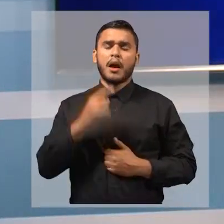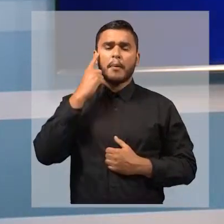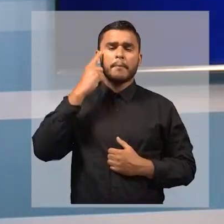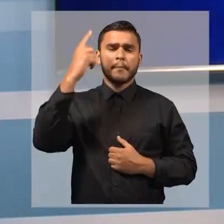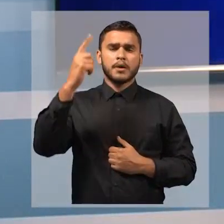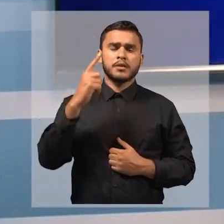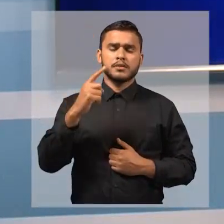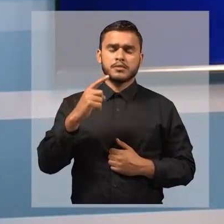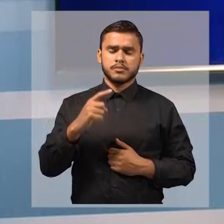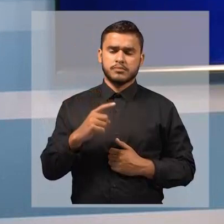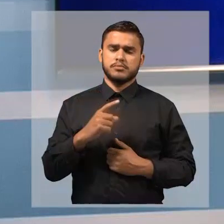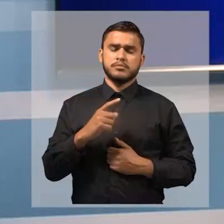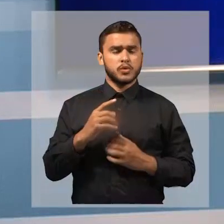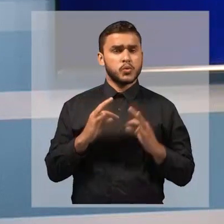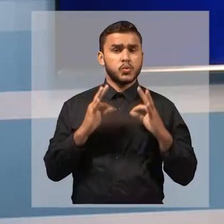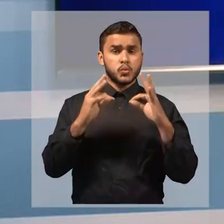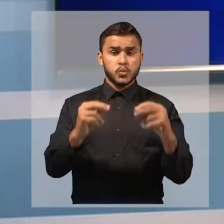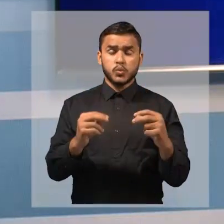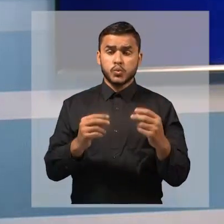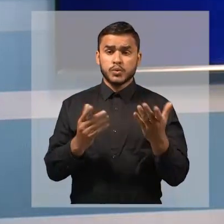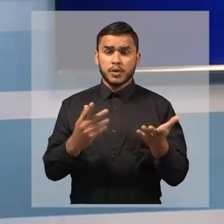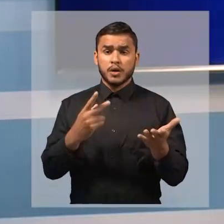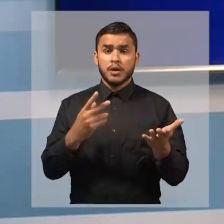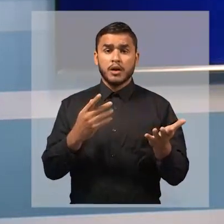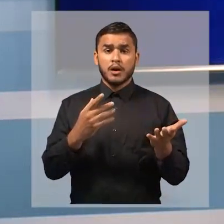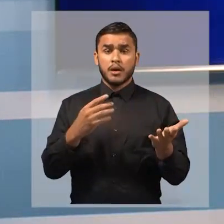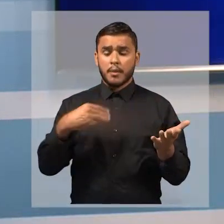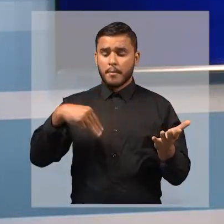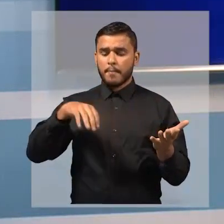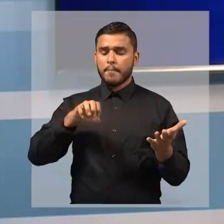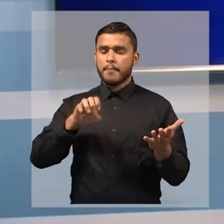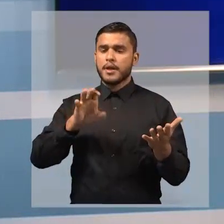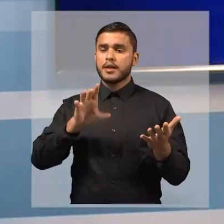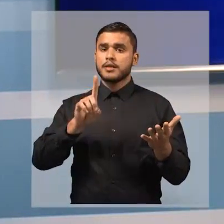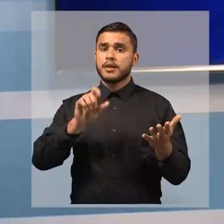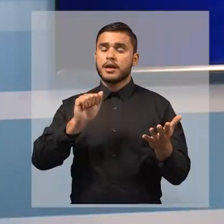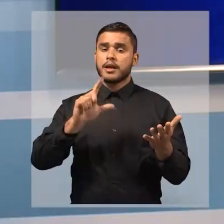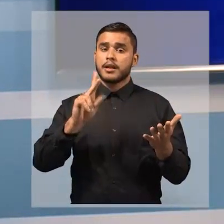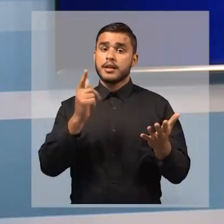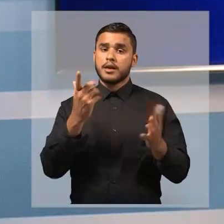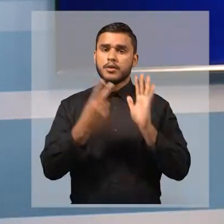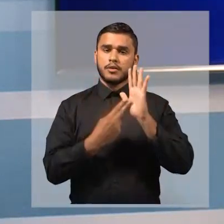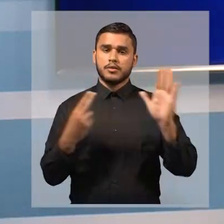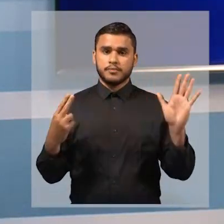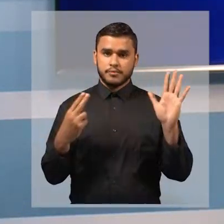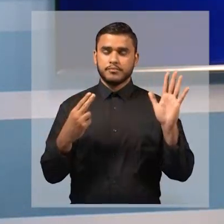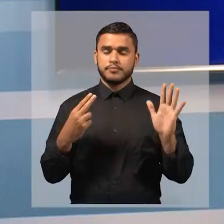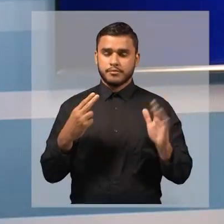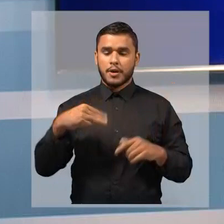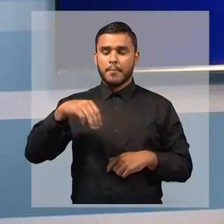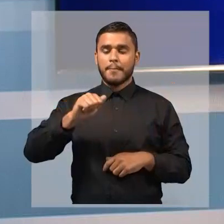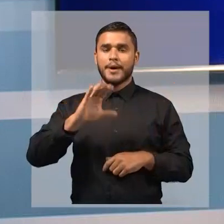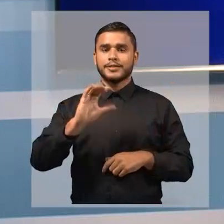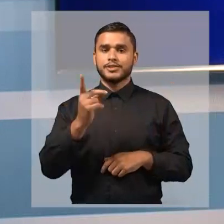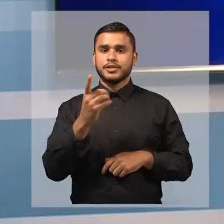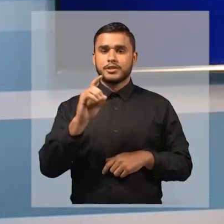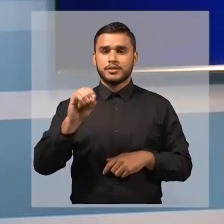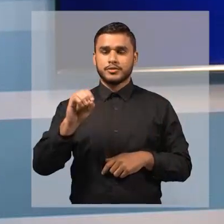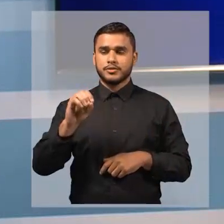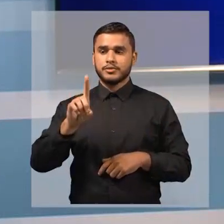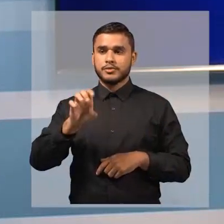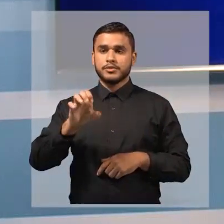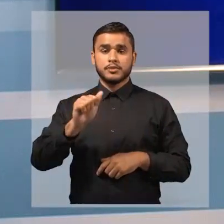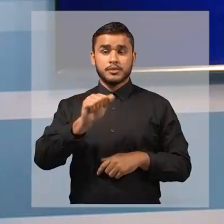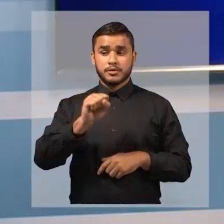daquele conto de Machado de Assis, publicado em 1823, se eu não me engano, que ele fala do medalhão? Então, ele incorporou